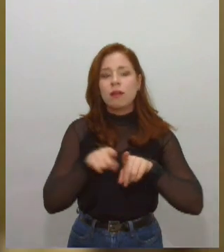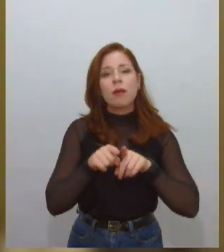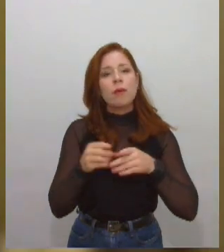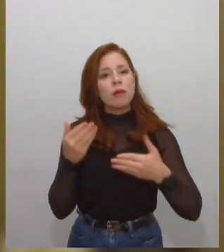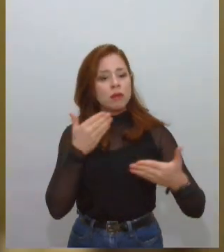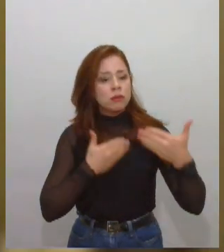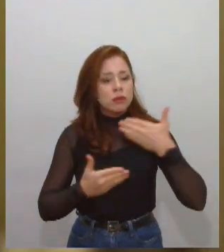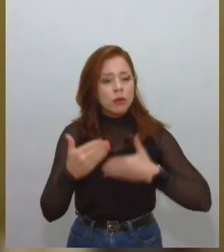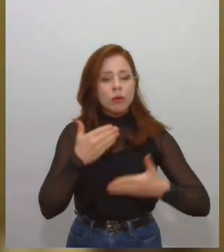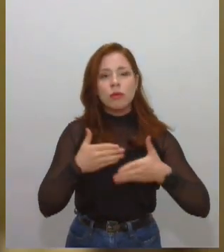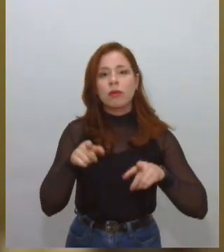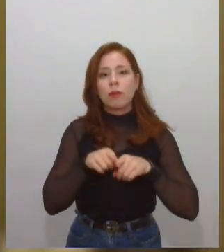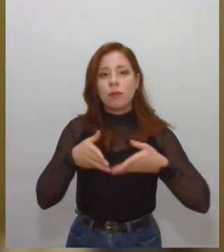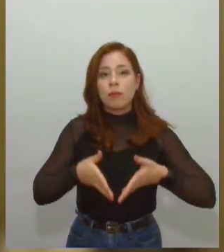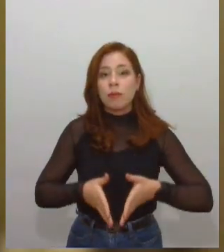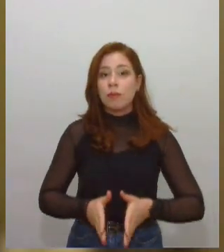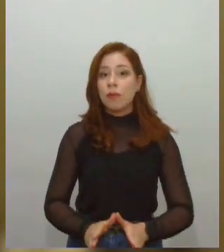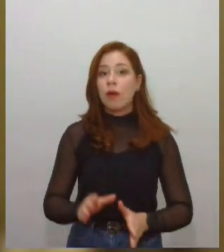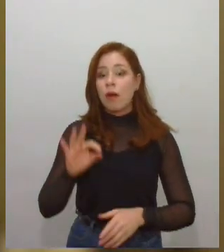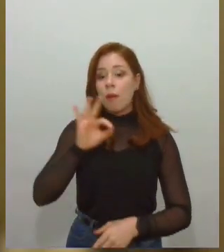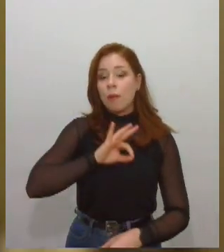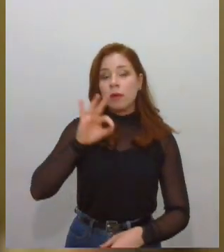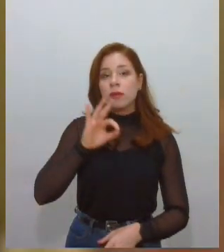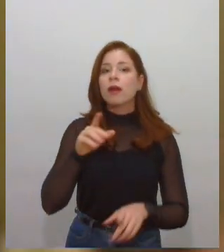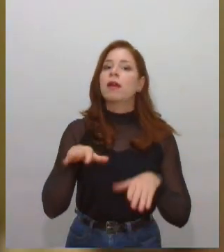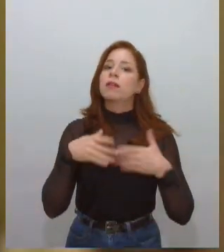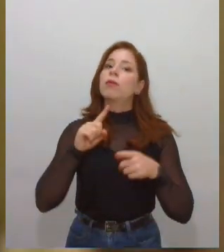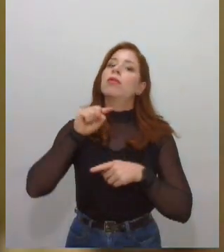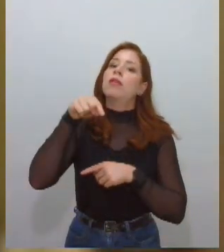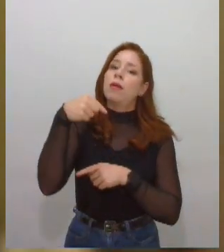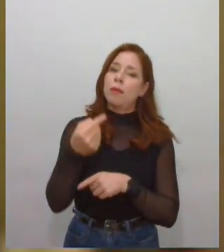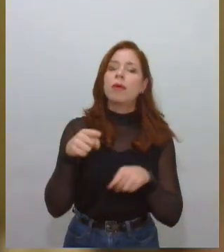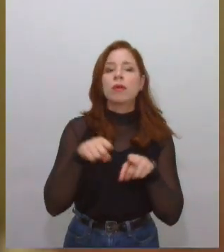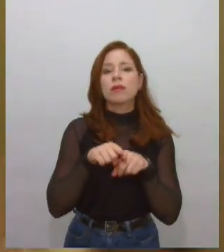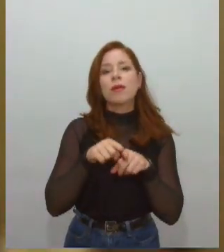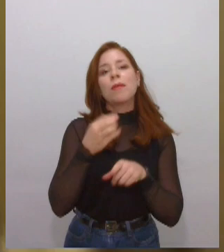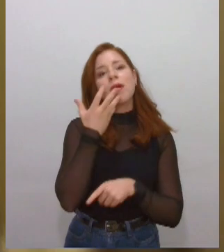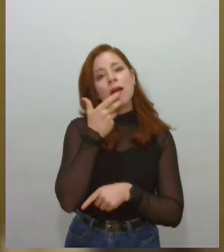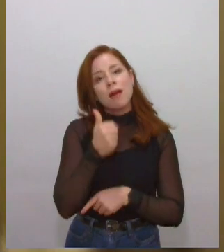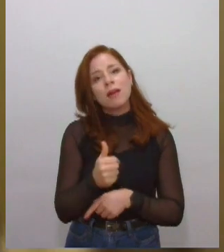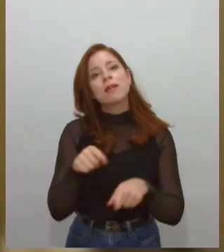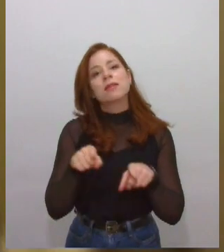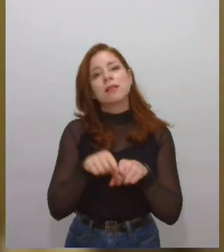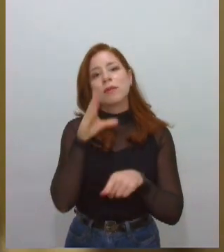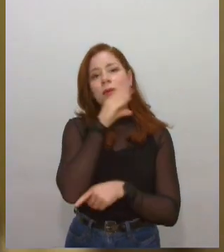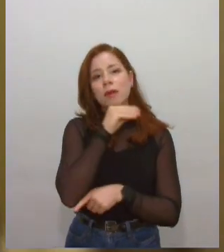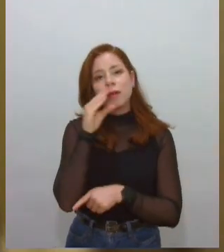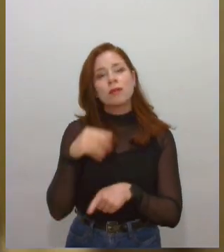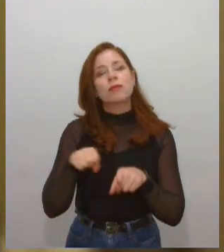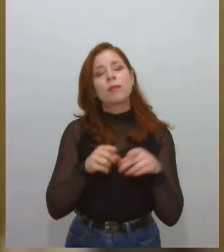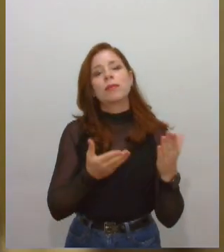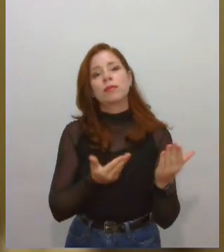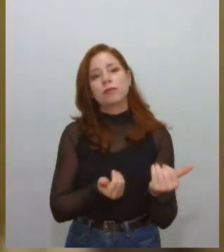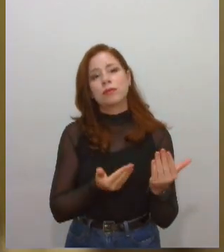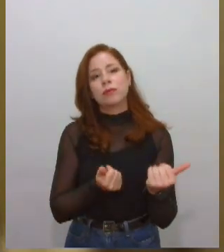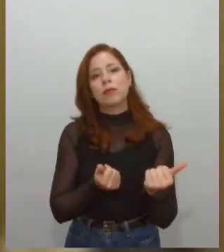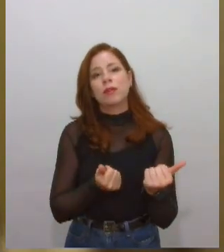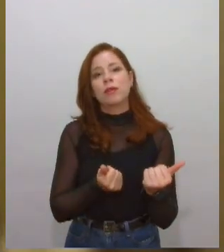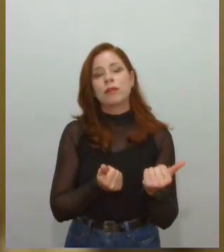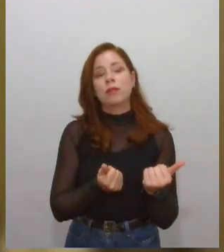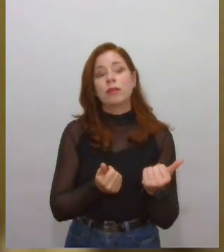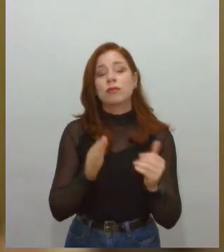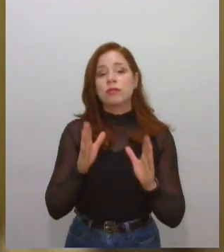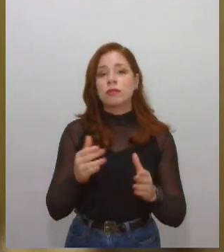adequado, ela vai diminuir o risco de ter uma criança obesa, um adolescente obeso e um adulto obeso. O aleitamento materno, quando a